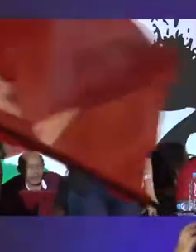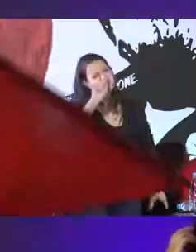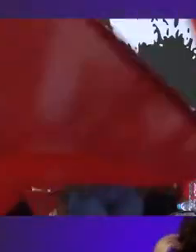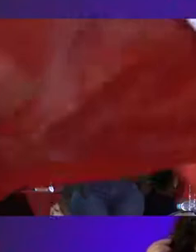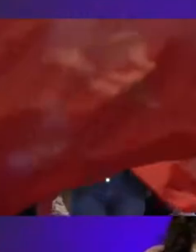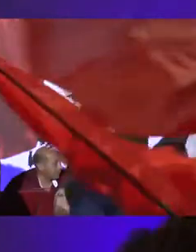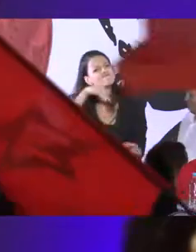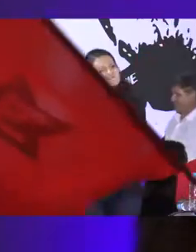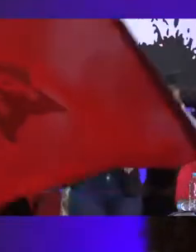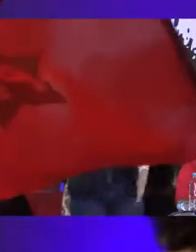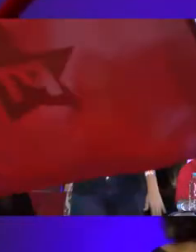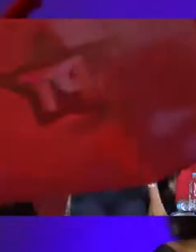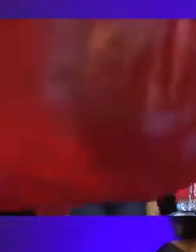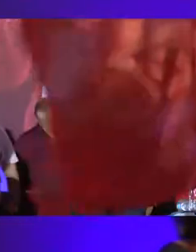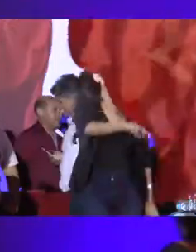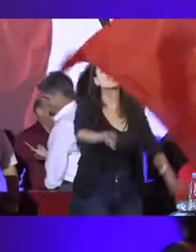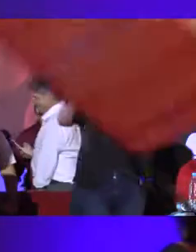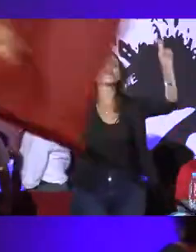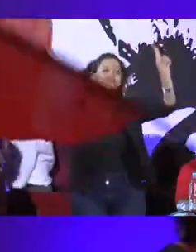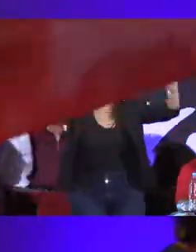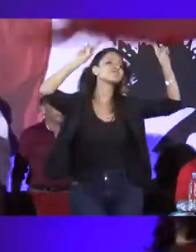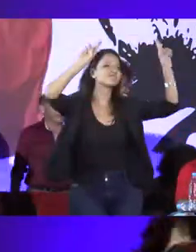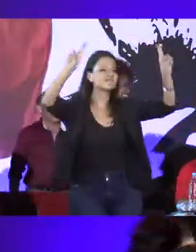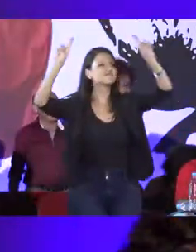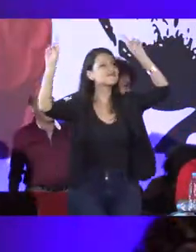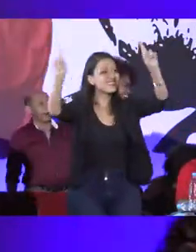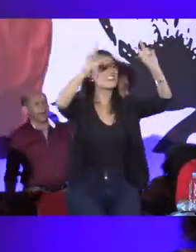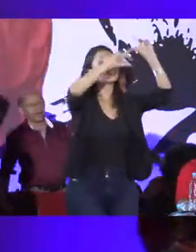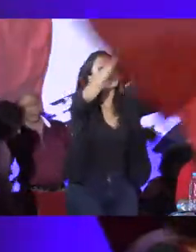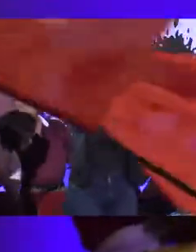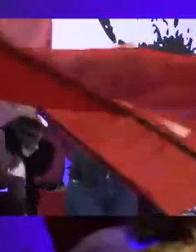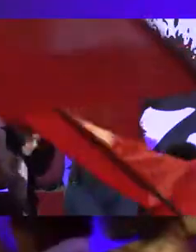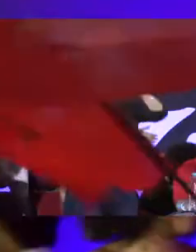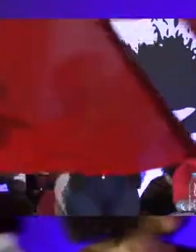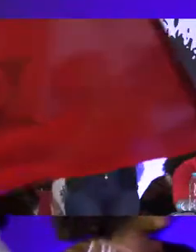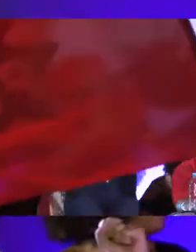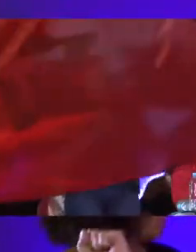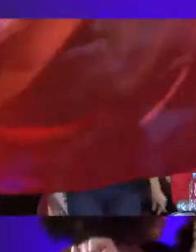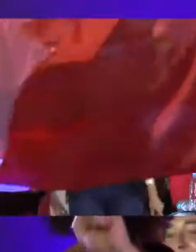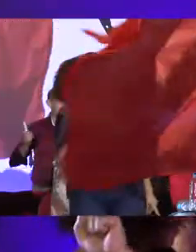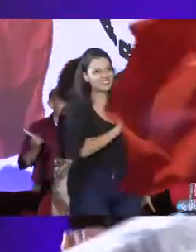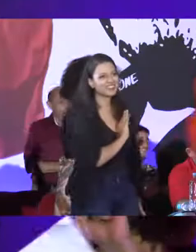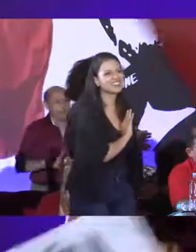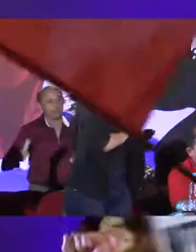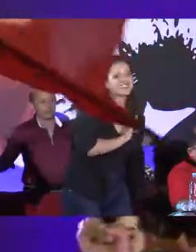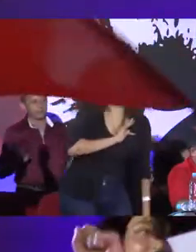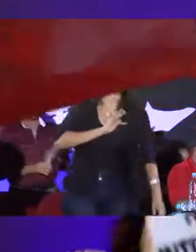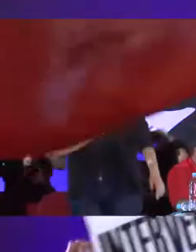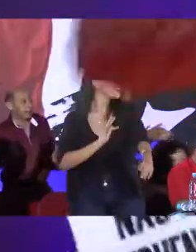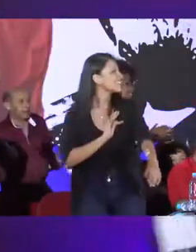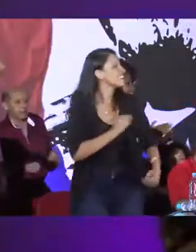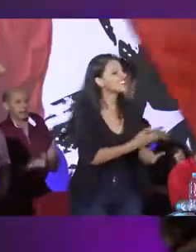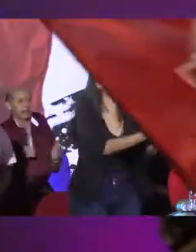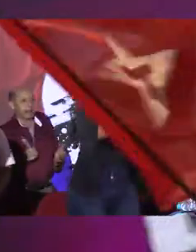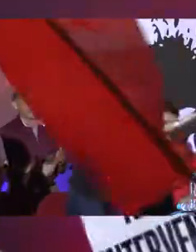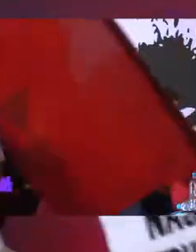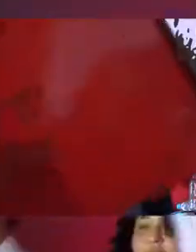Hoje eu tenho esperança na estrela do PT.